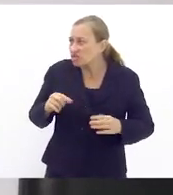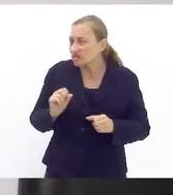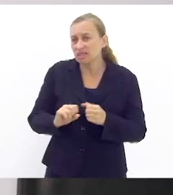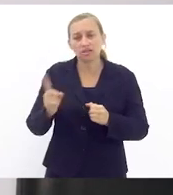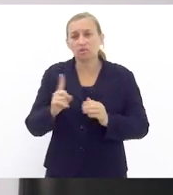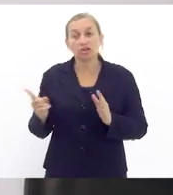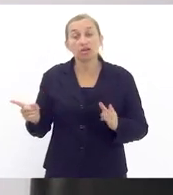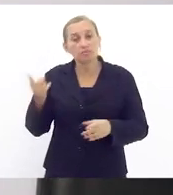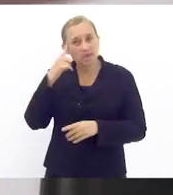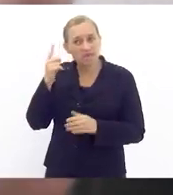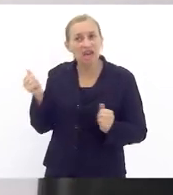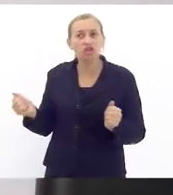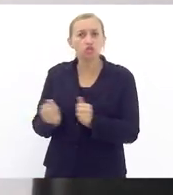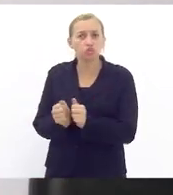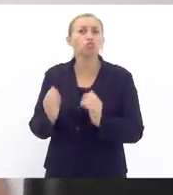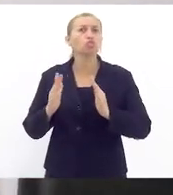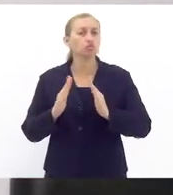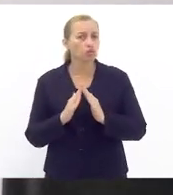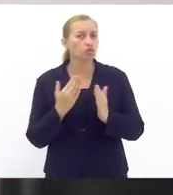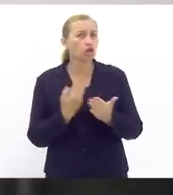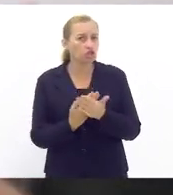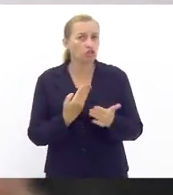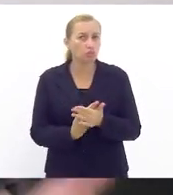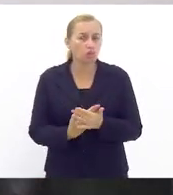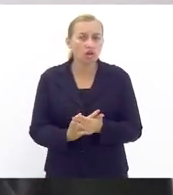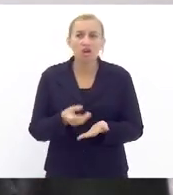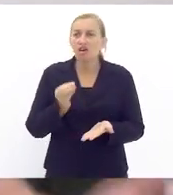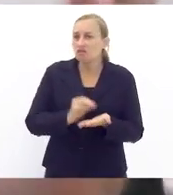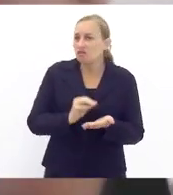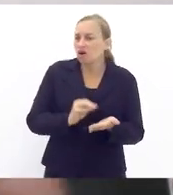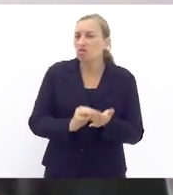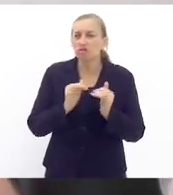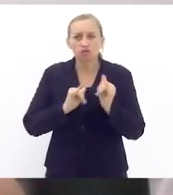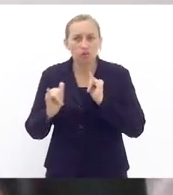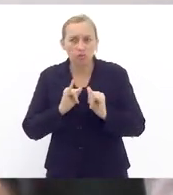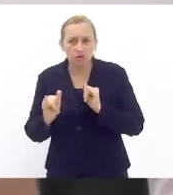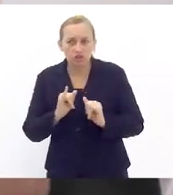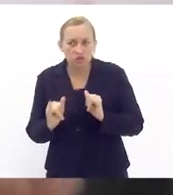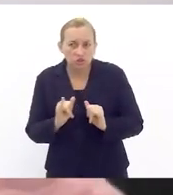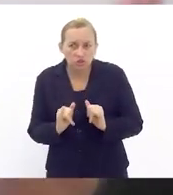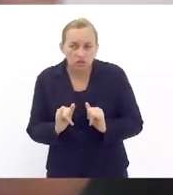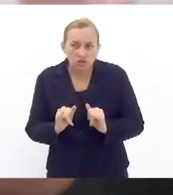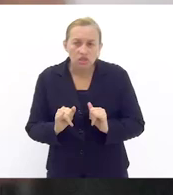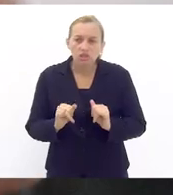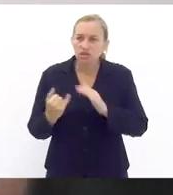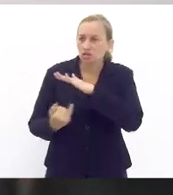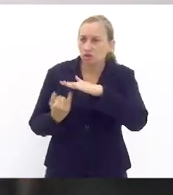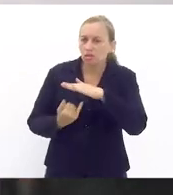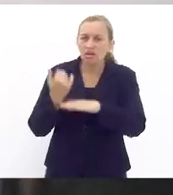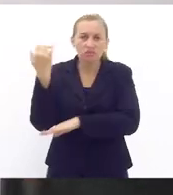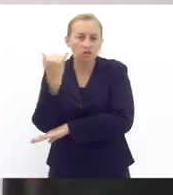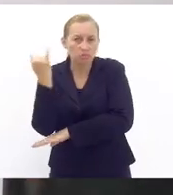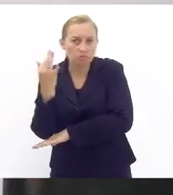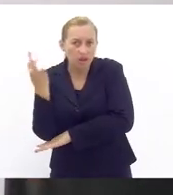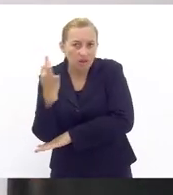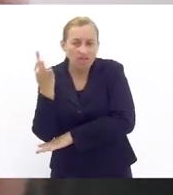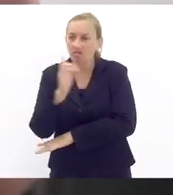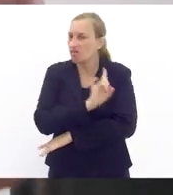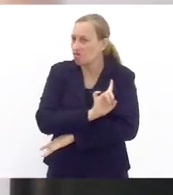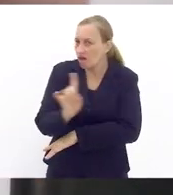acadêmica então Não foi falta de aviso Não foi falta de avisos formais e informais